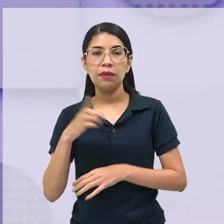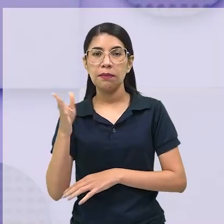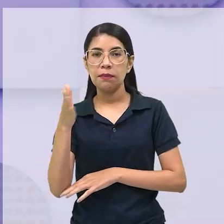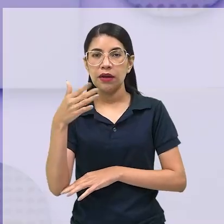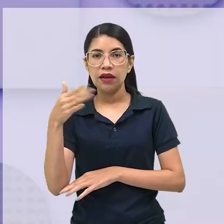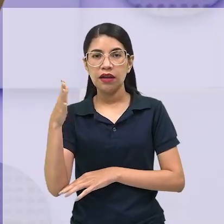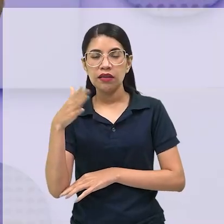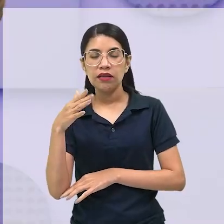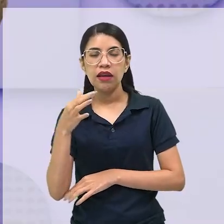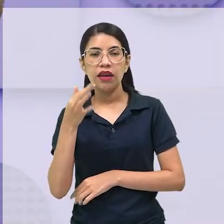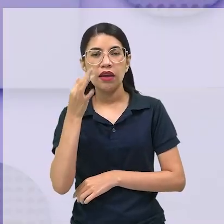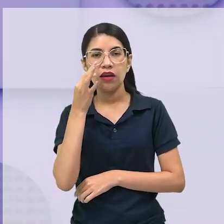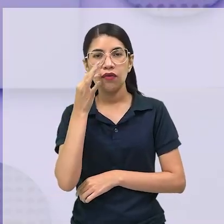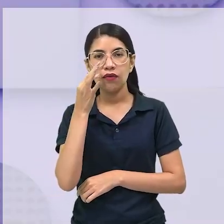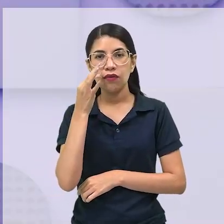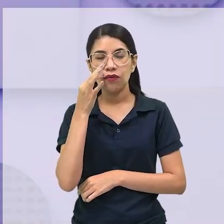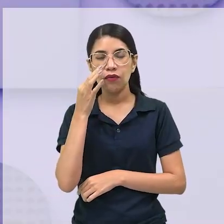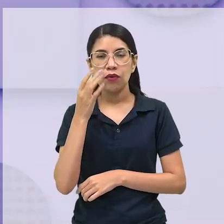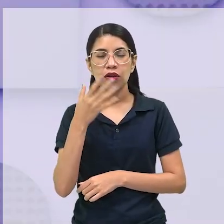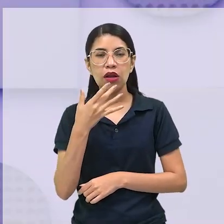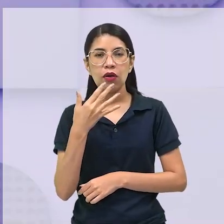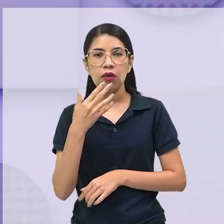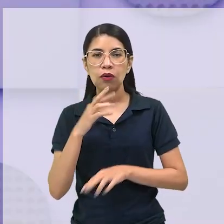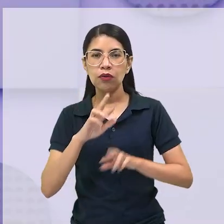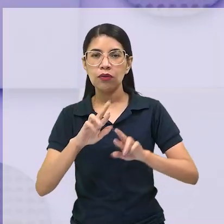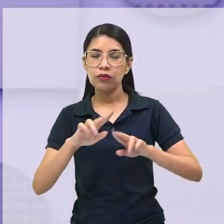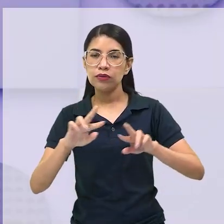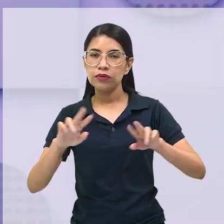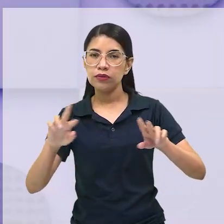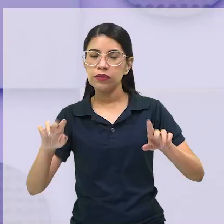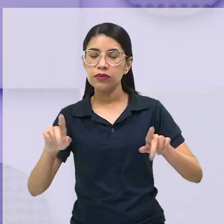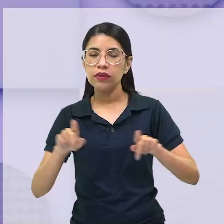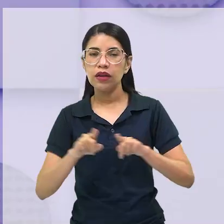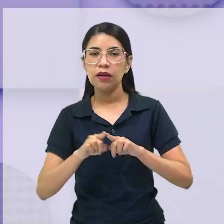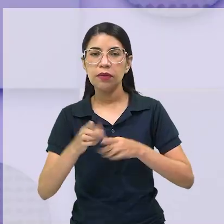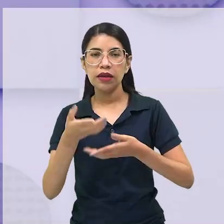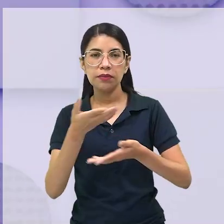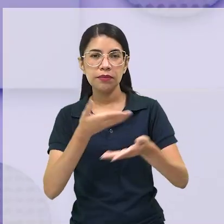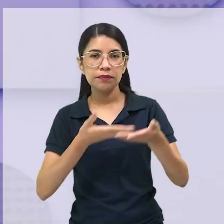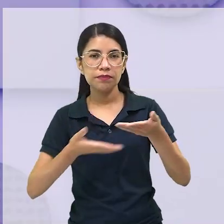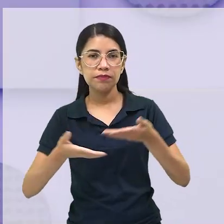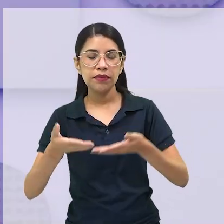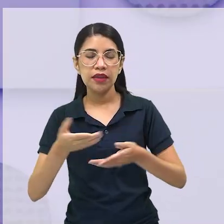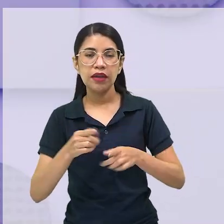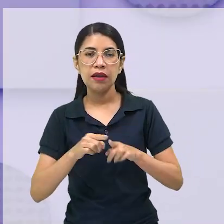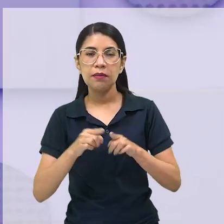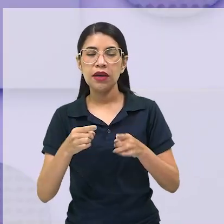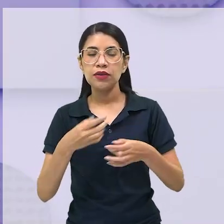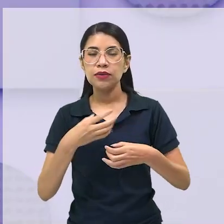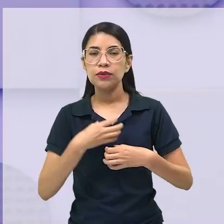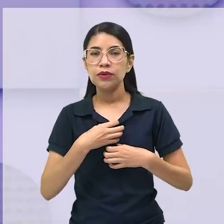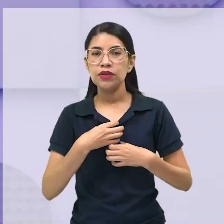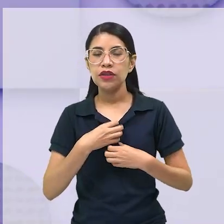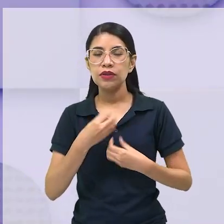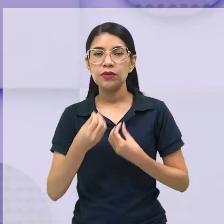Bandeiras, frutas, muitas cores, muita interação, mas a maneira como a estética